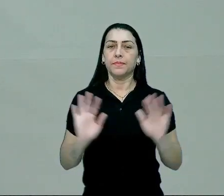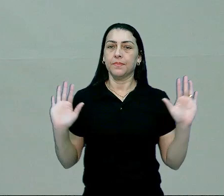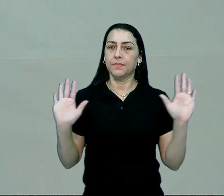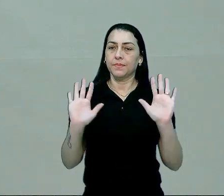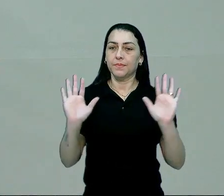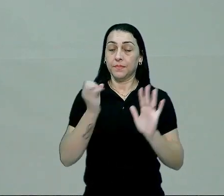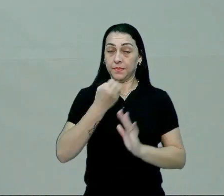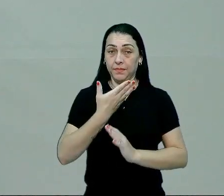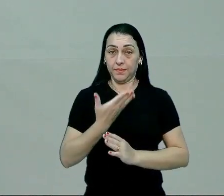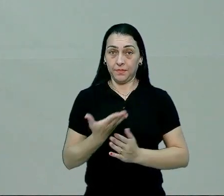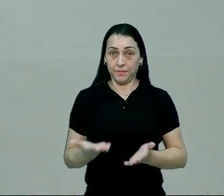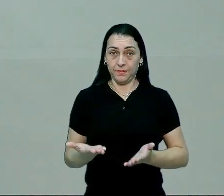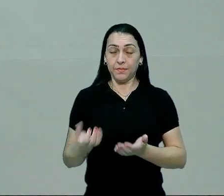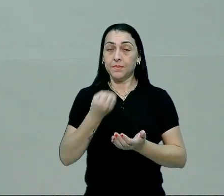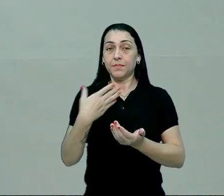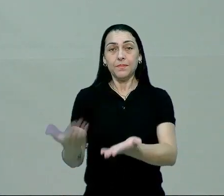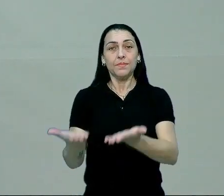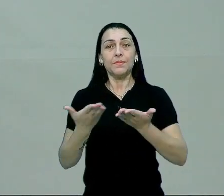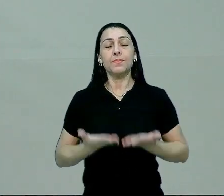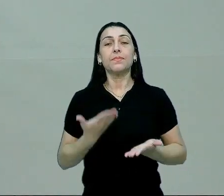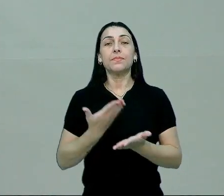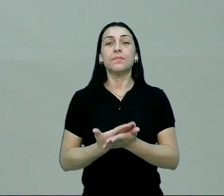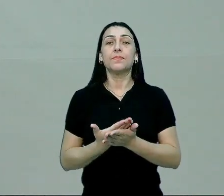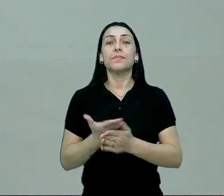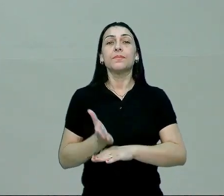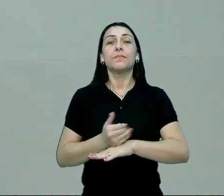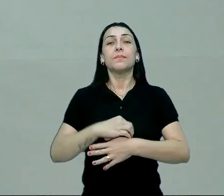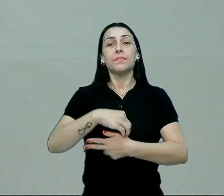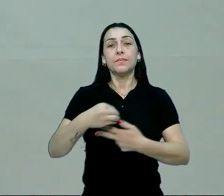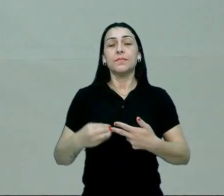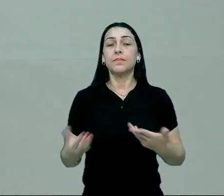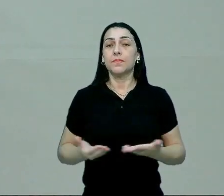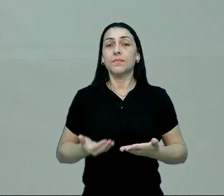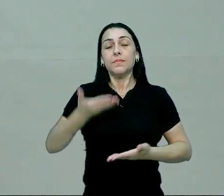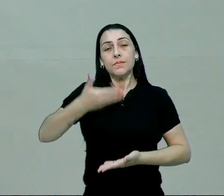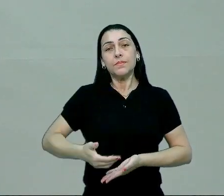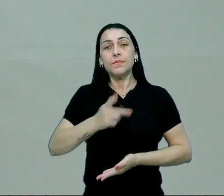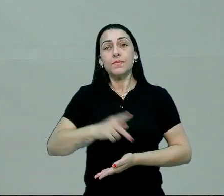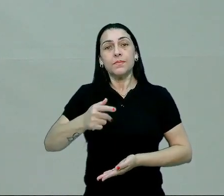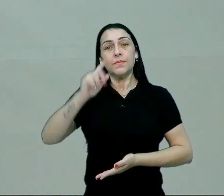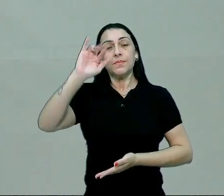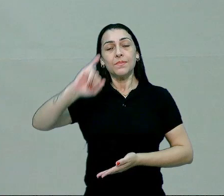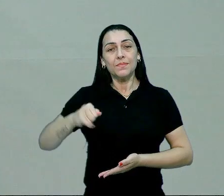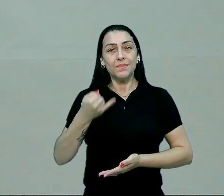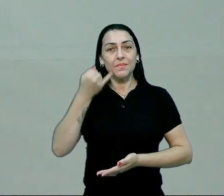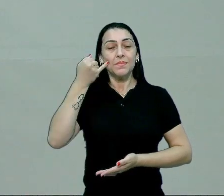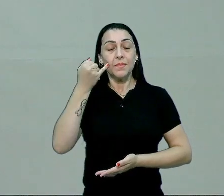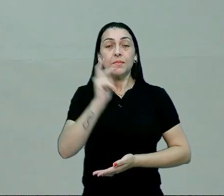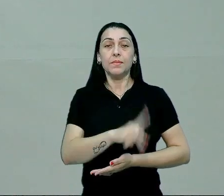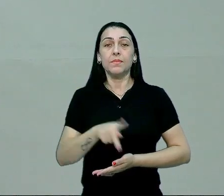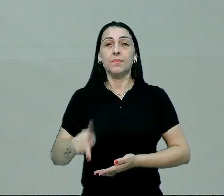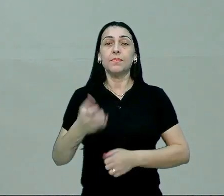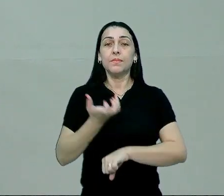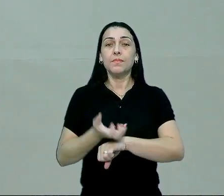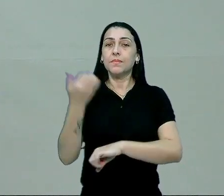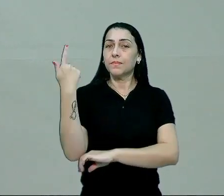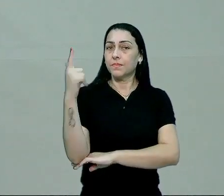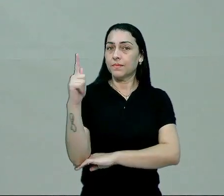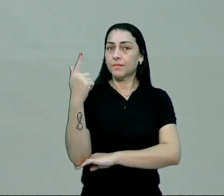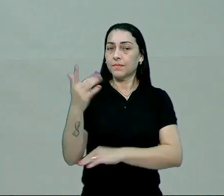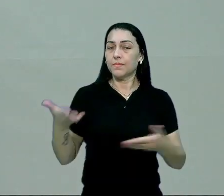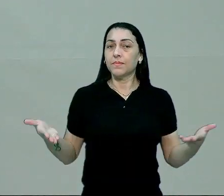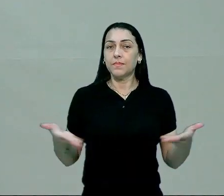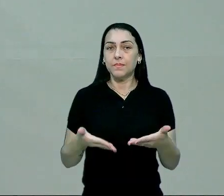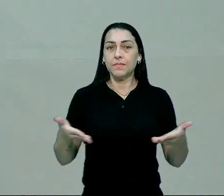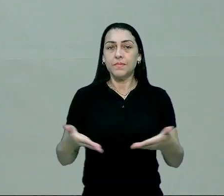Olá, tudo bem? Sejam bem-vindos à nossa aula do Pré-ENEM de hoje. Eu sou a professora Jamaica Kelly, sou professora de Geografia